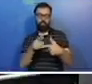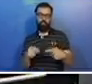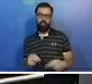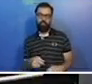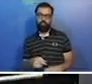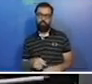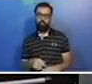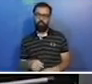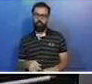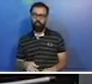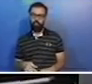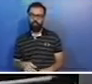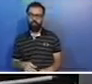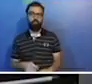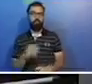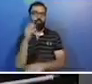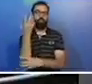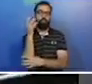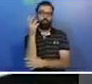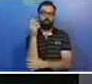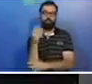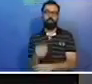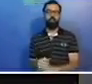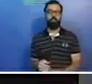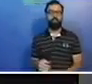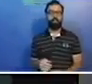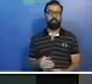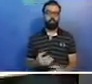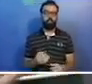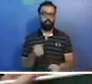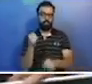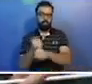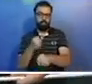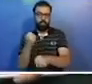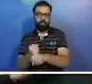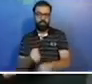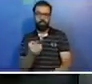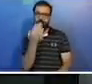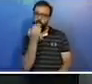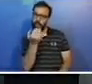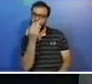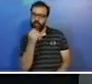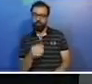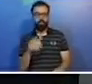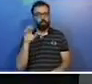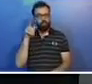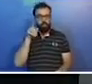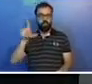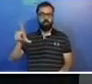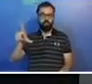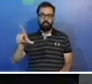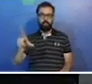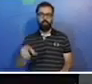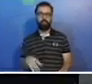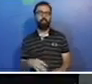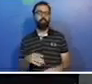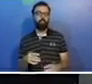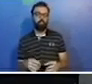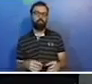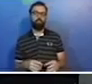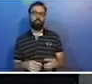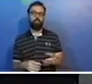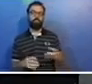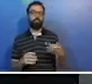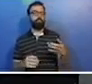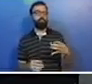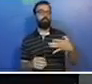que produzem o seu próprio alimento. A partir daí, nós vimos que existem cadeias alimentares. Quer dizer, um